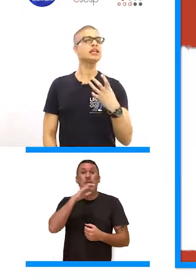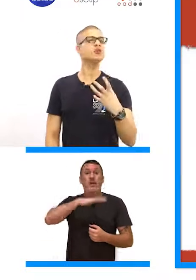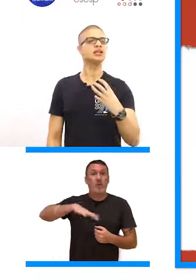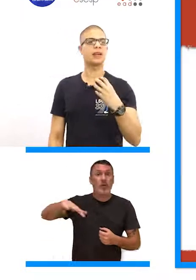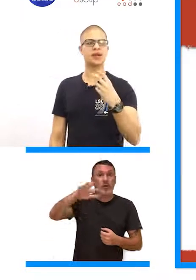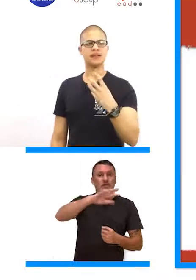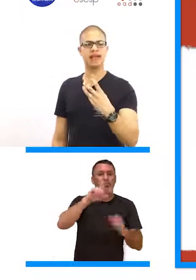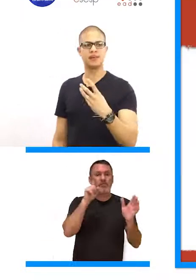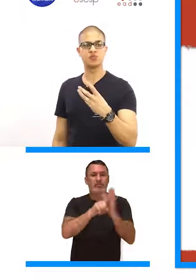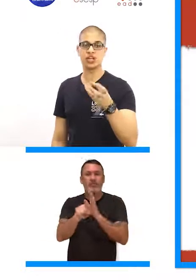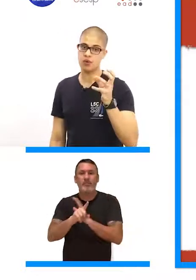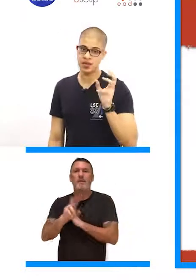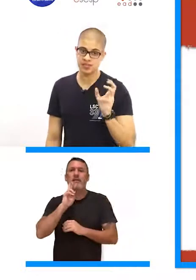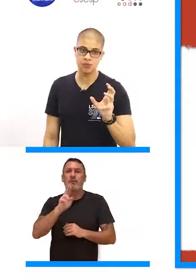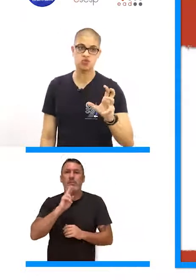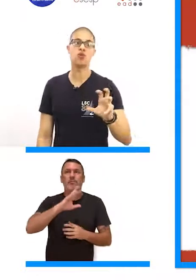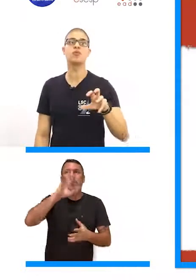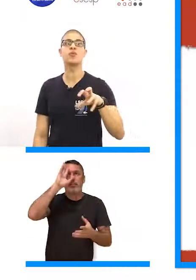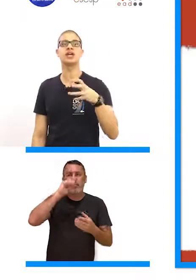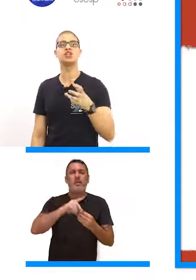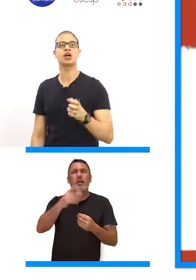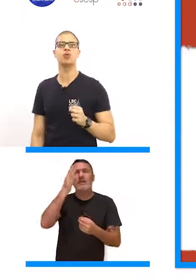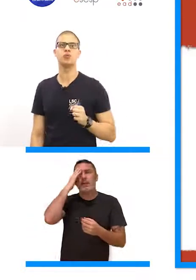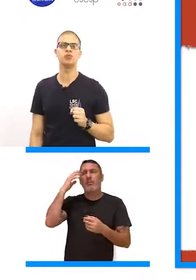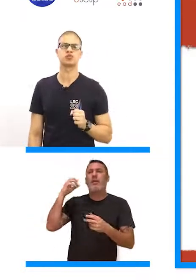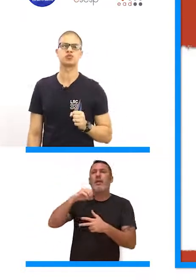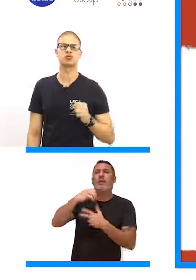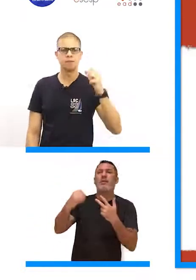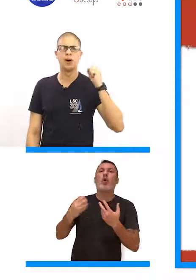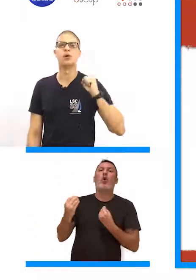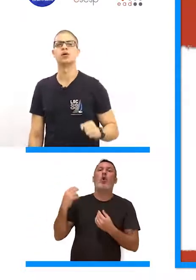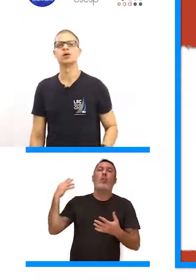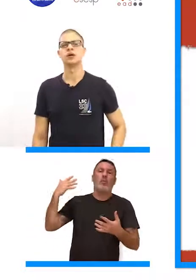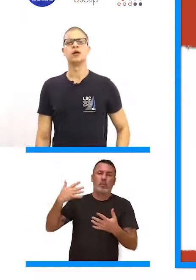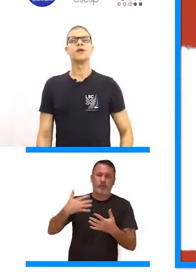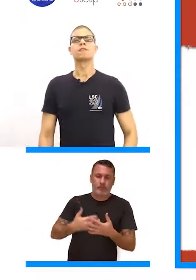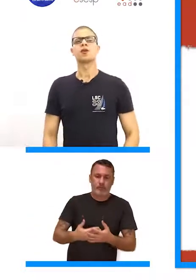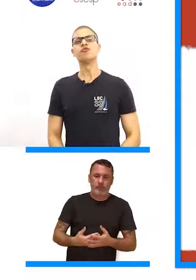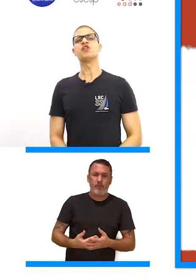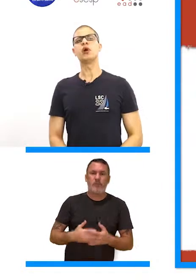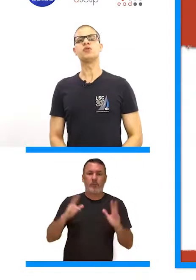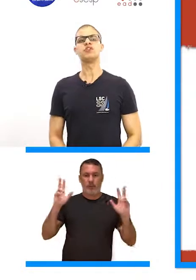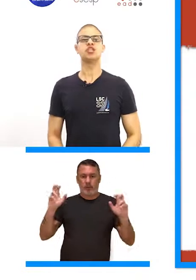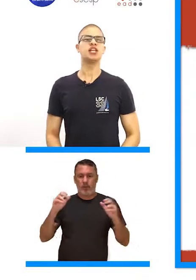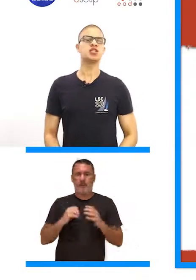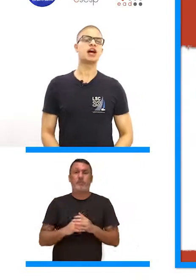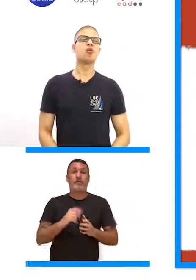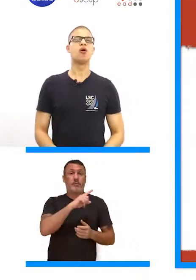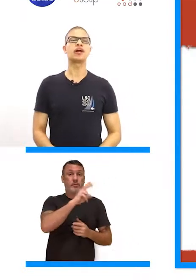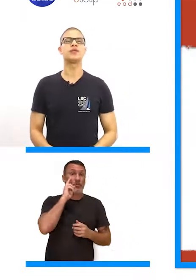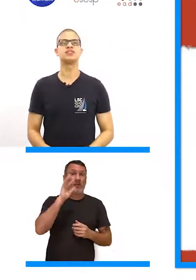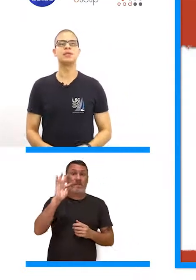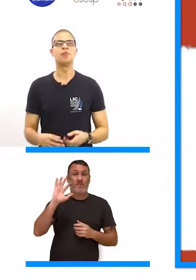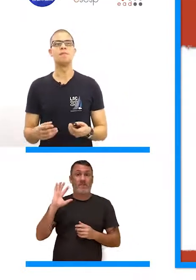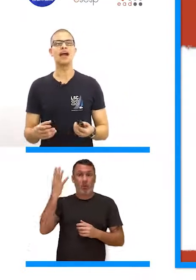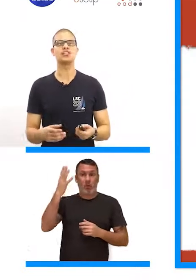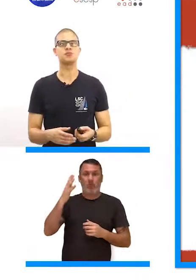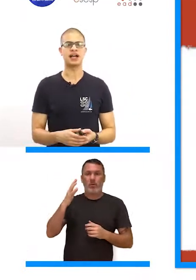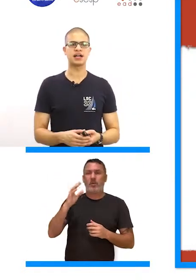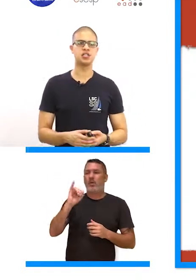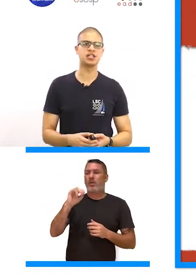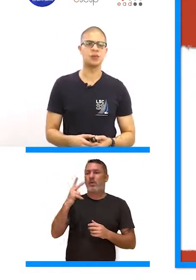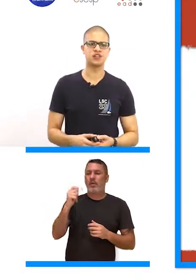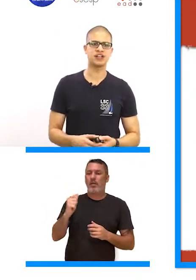aplicarmos aquilo que aprendemos e reconhecermos como que o Enem já cobrou isso. Bom, o fenômeno de ilha de calor é o exemplo